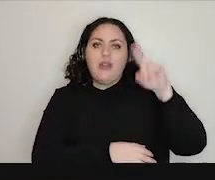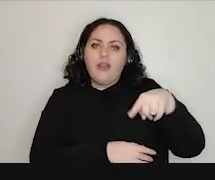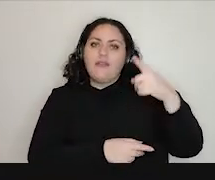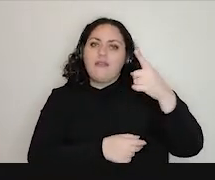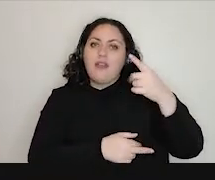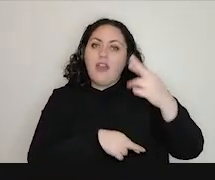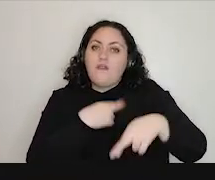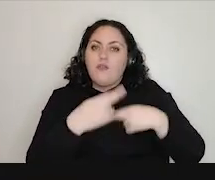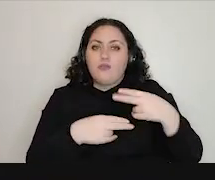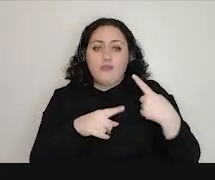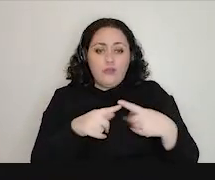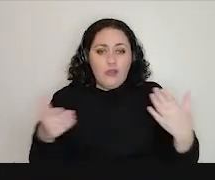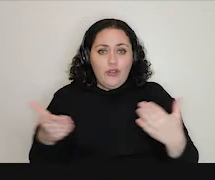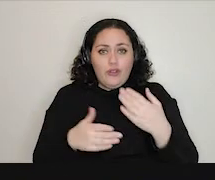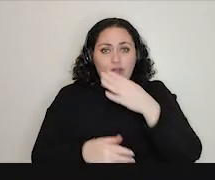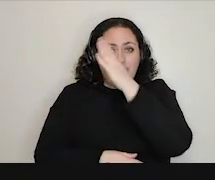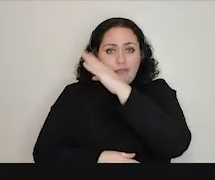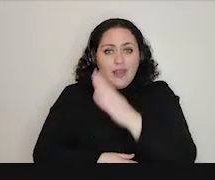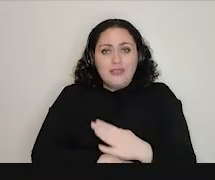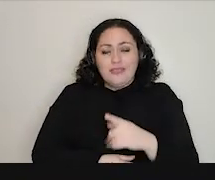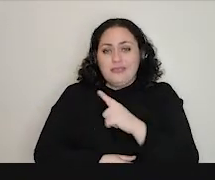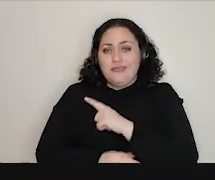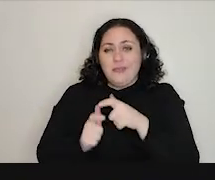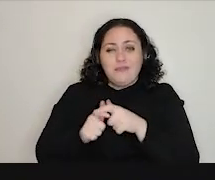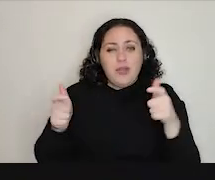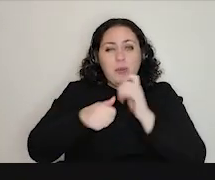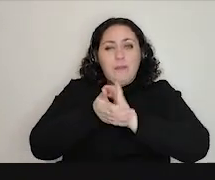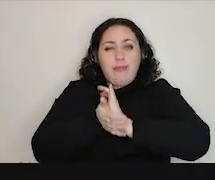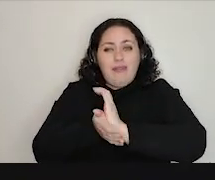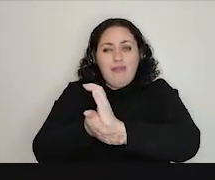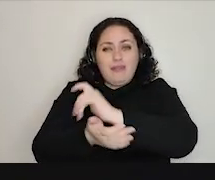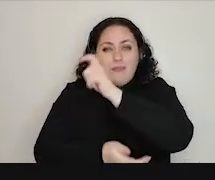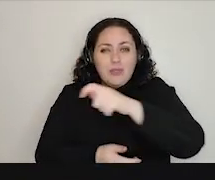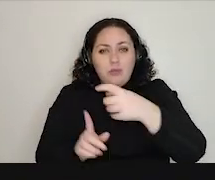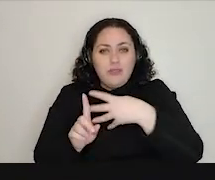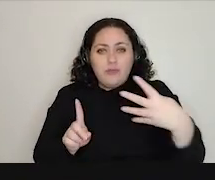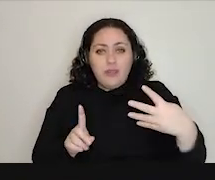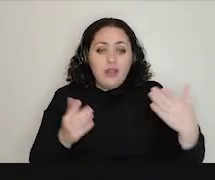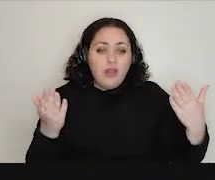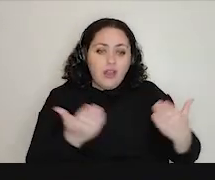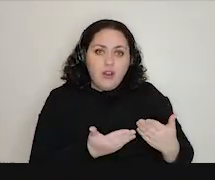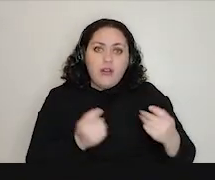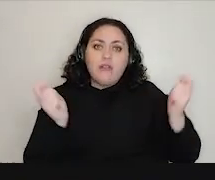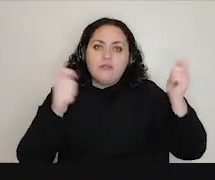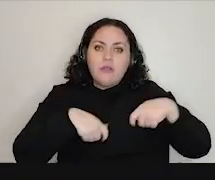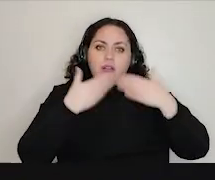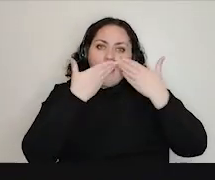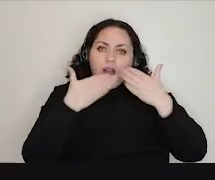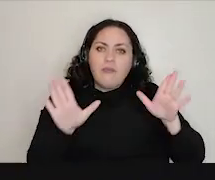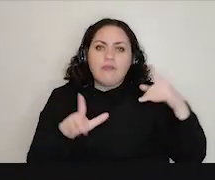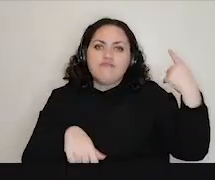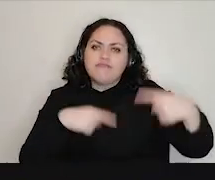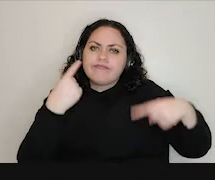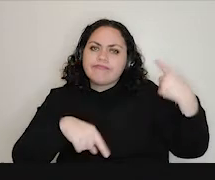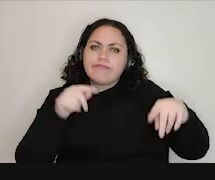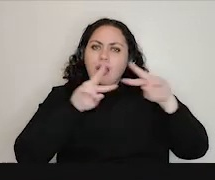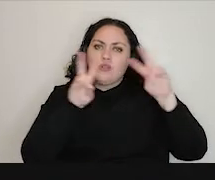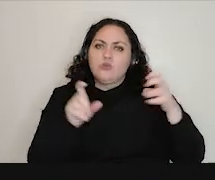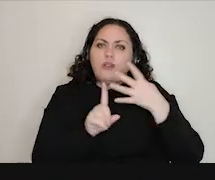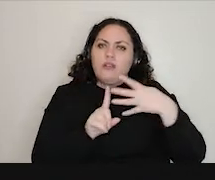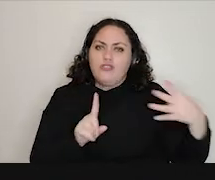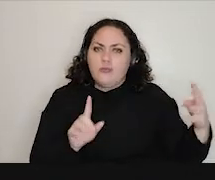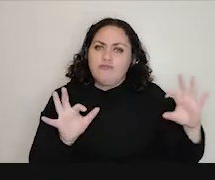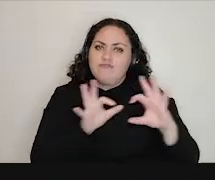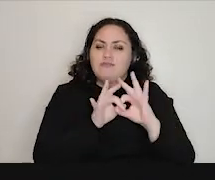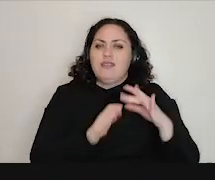tendo no país que mais mata a população LGBT um espaço de reflexão que traga pessoas LGBT para falar com relação a essas pautas, ainda